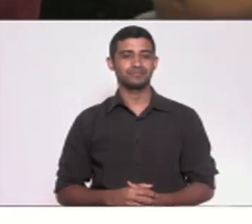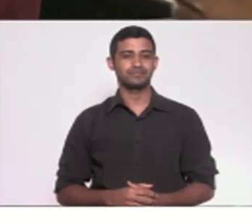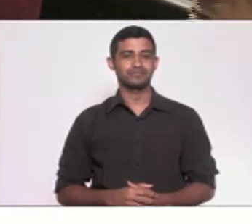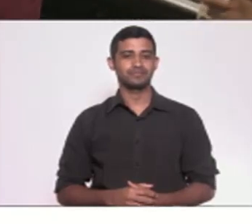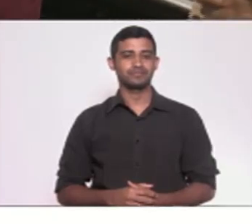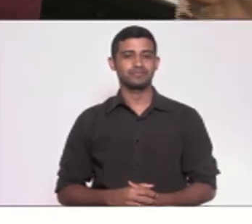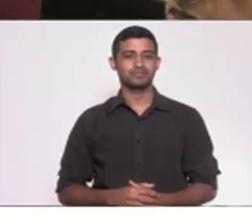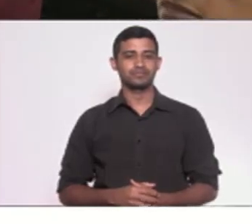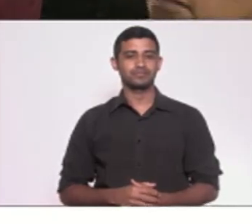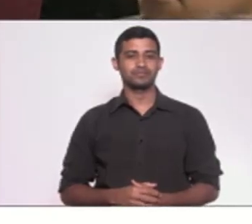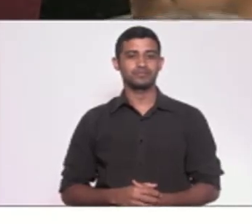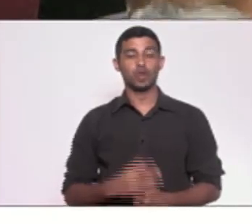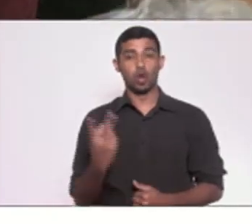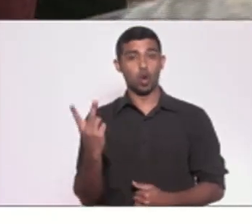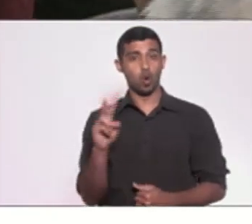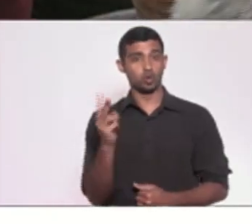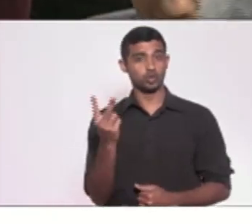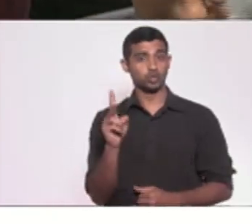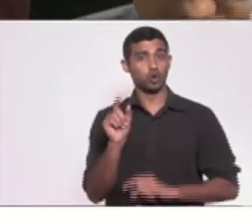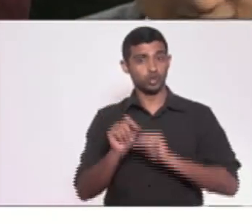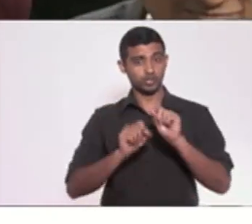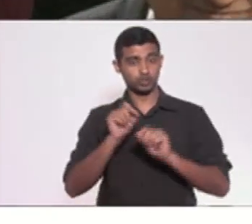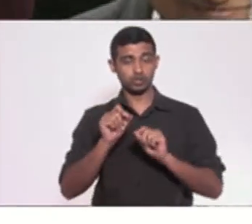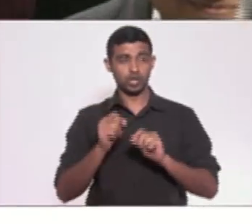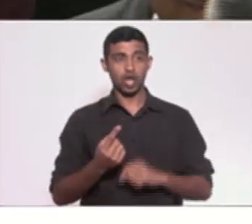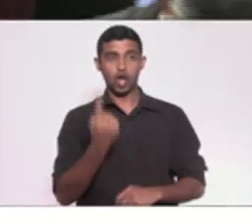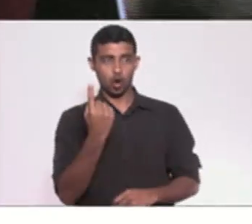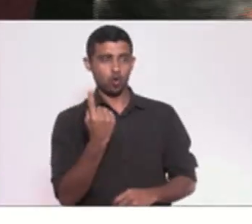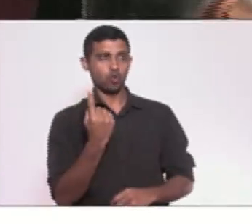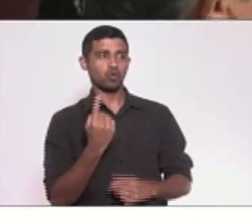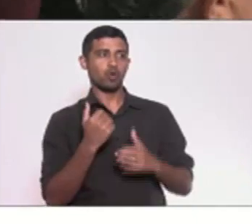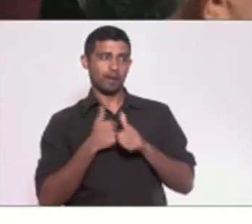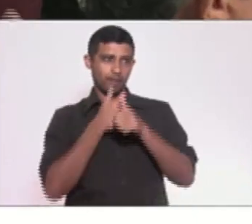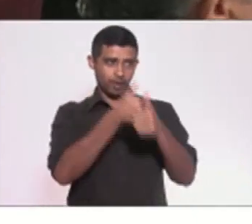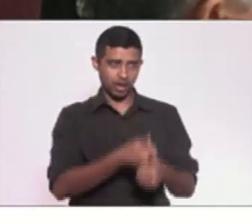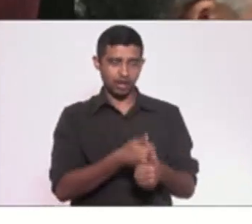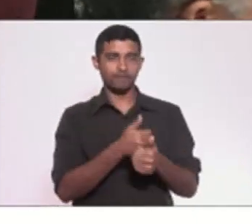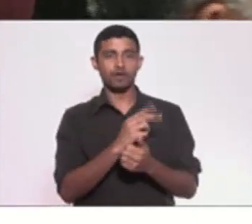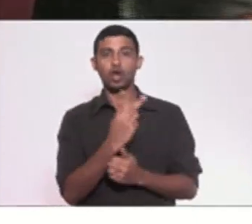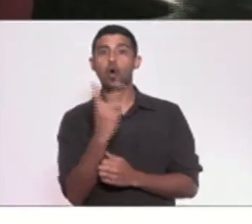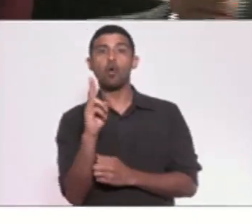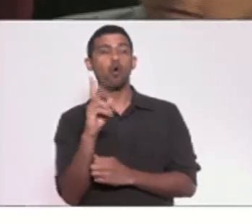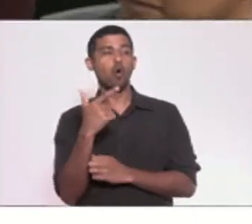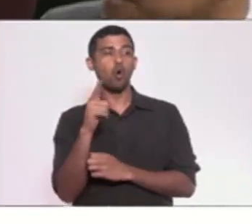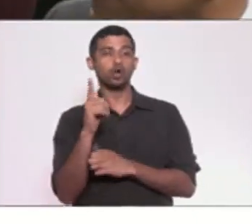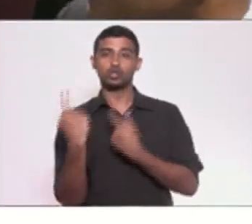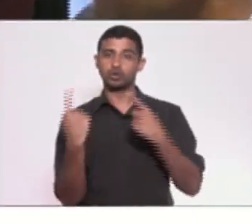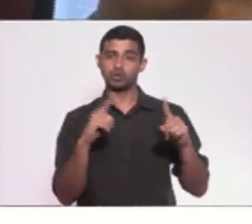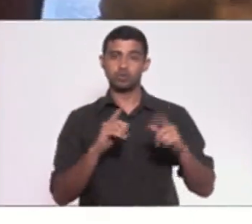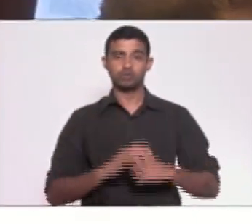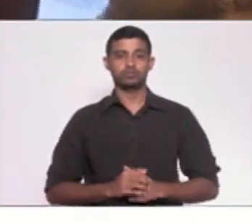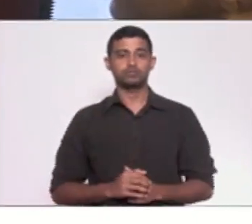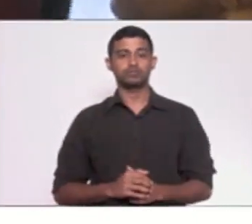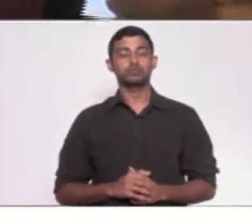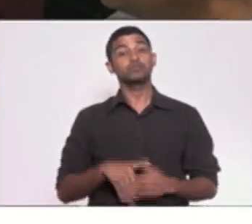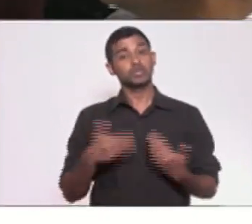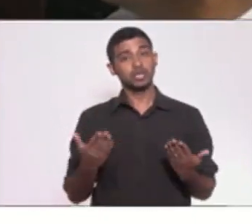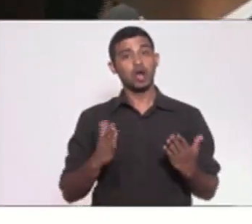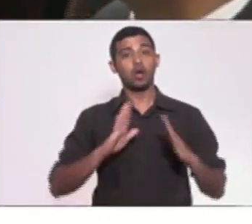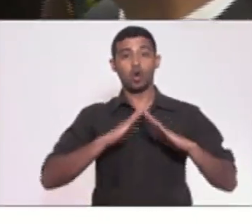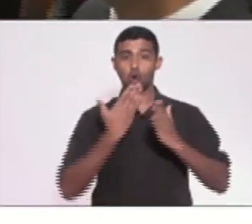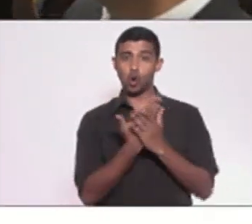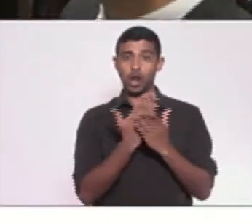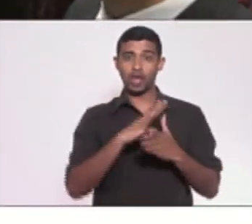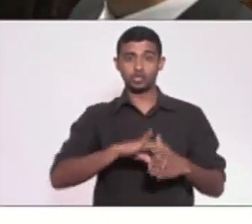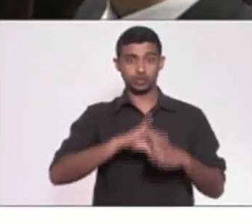dois sustentassem um a favor e outro contra. decidiu o Colégio de Líderes